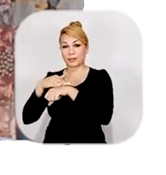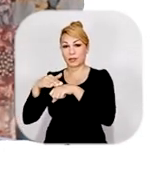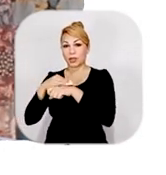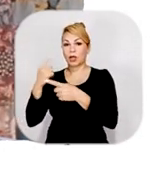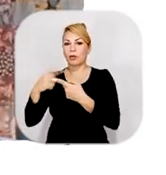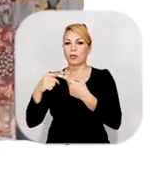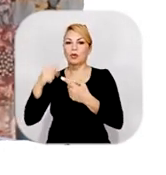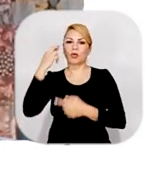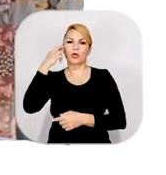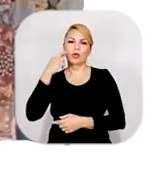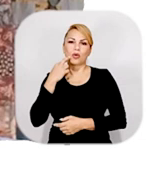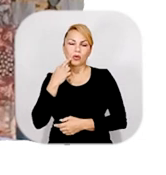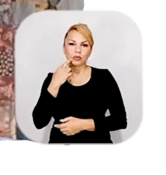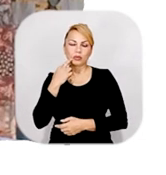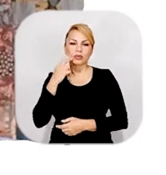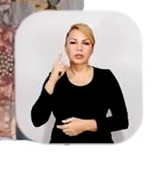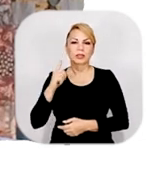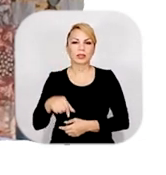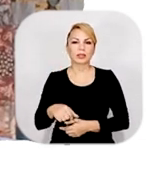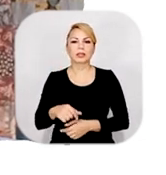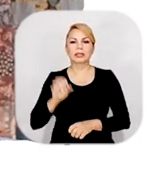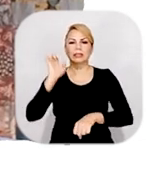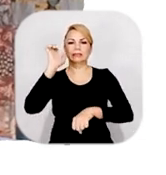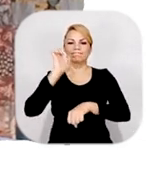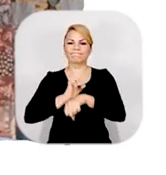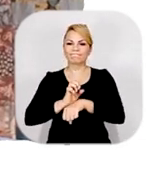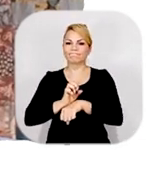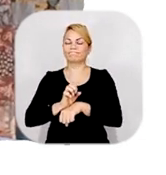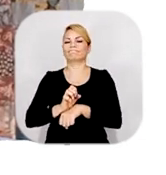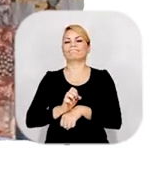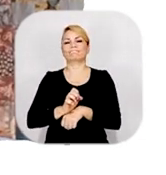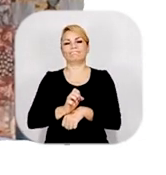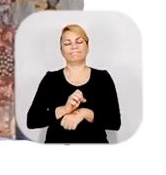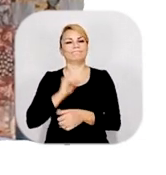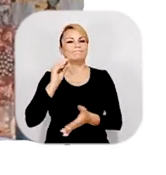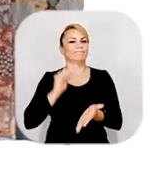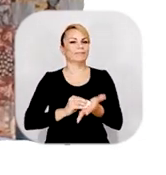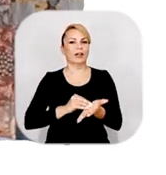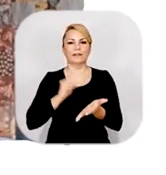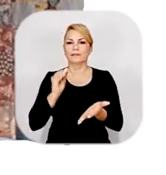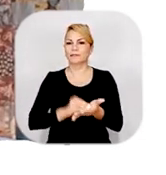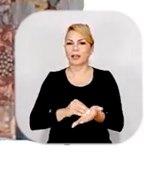que descumpre como estado muita coisa. Então,